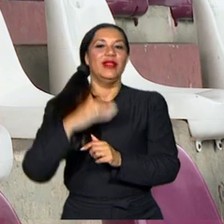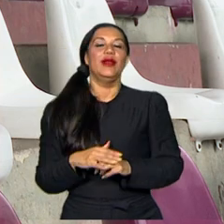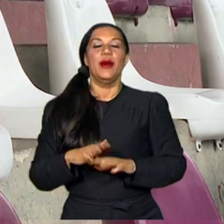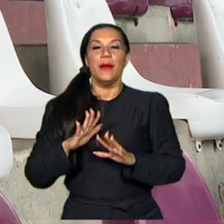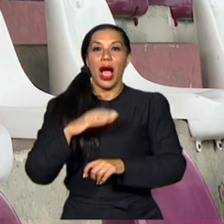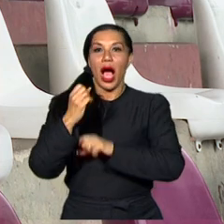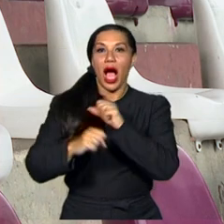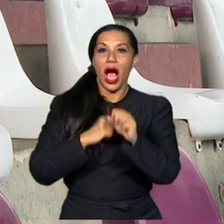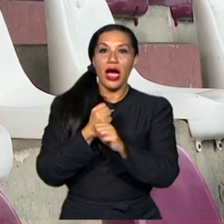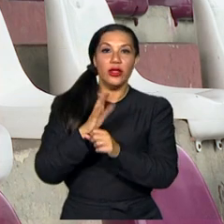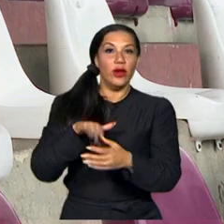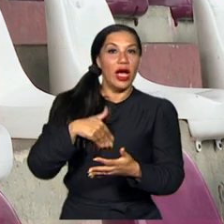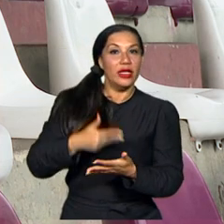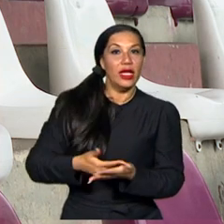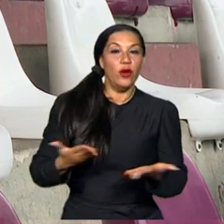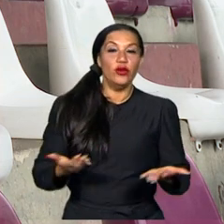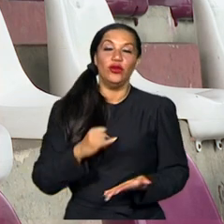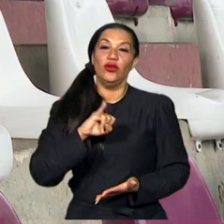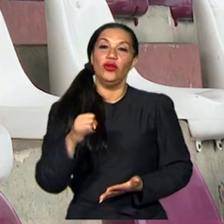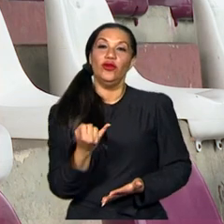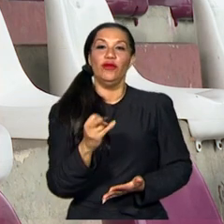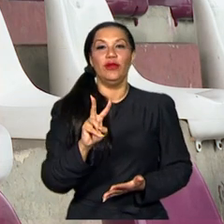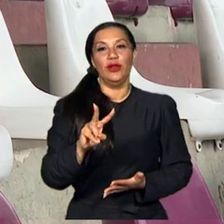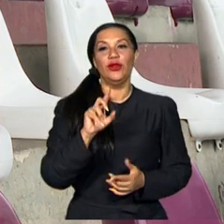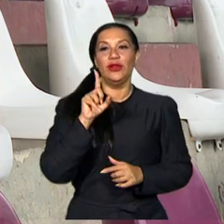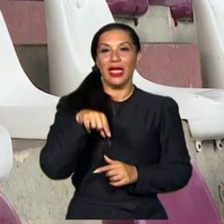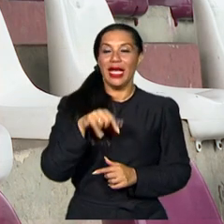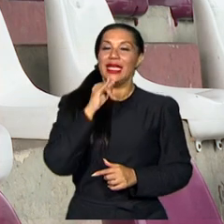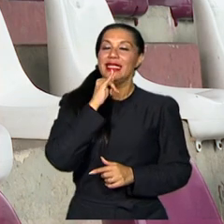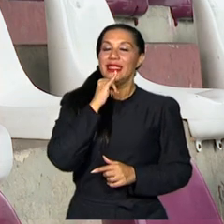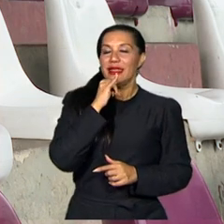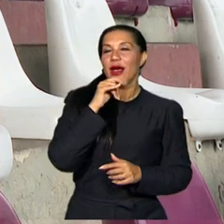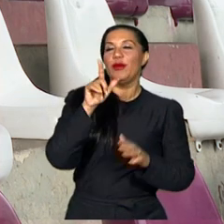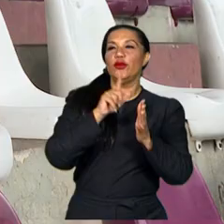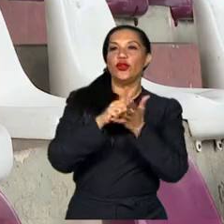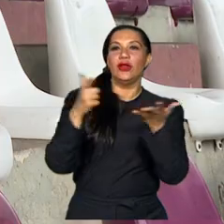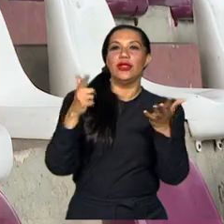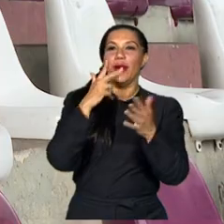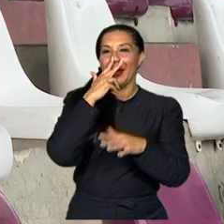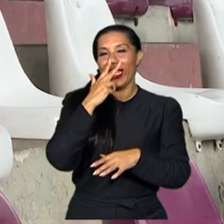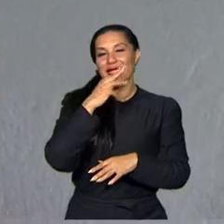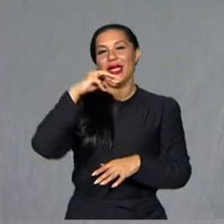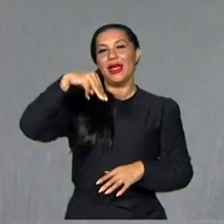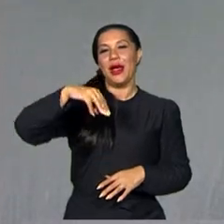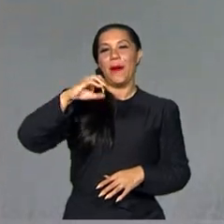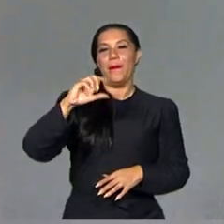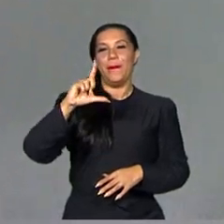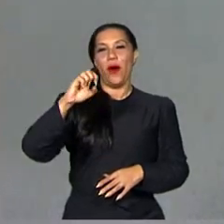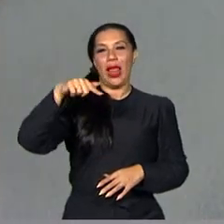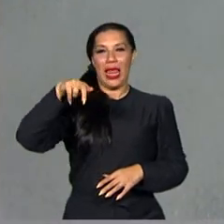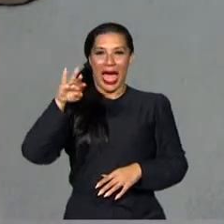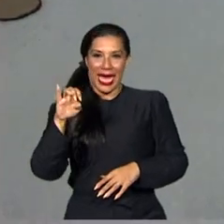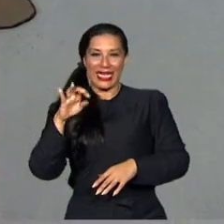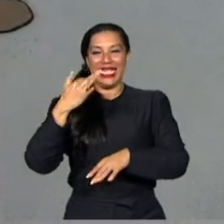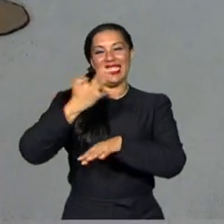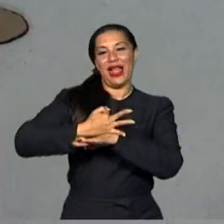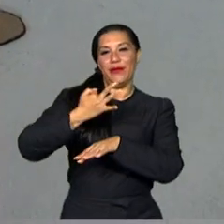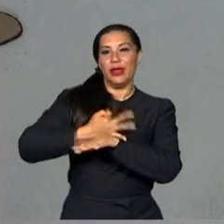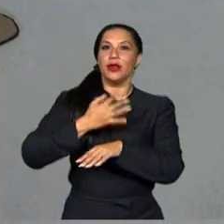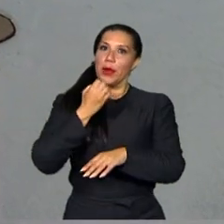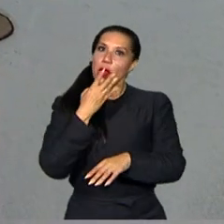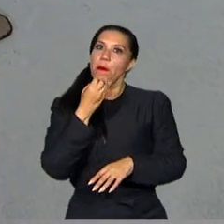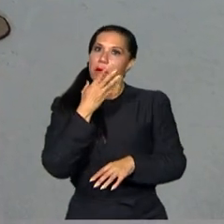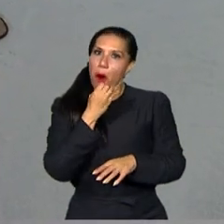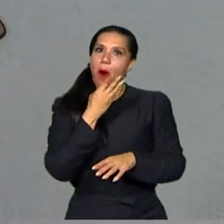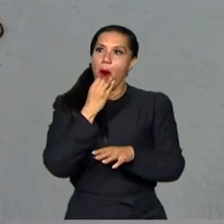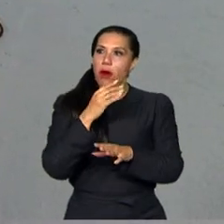pegou. Até hoje o Juventus também é conhecido como, é citado na imprensa como um moleque travesso. A partir daí sempre teve bons resultados contra